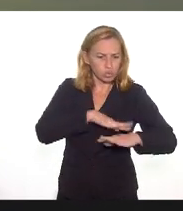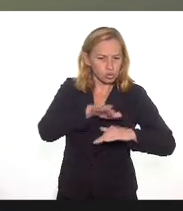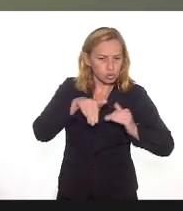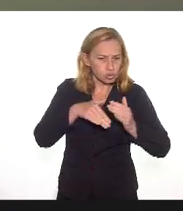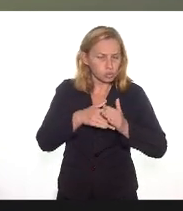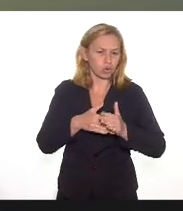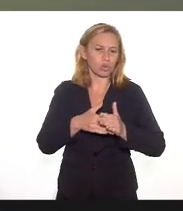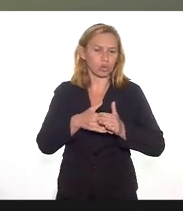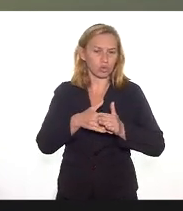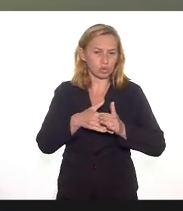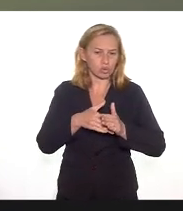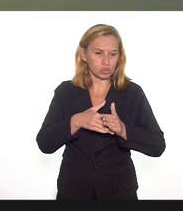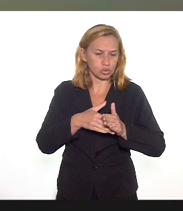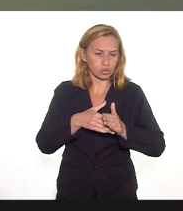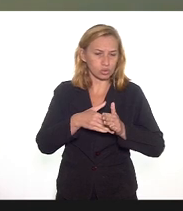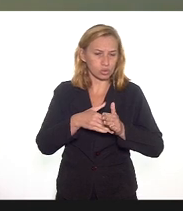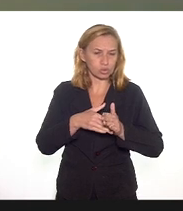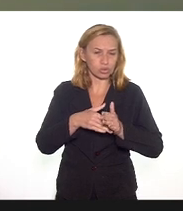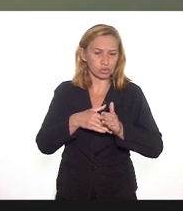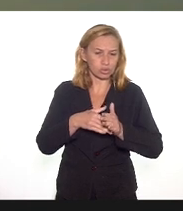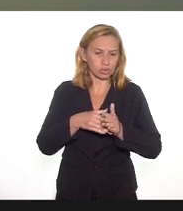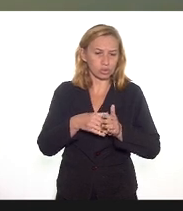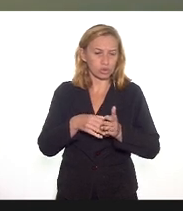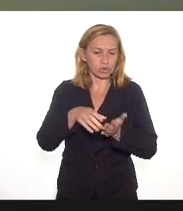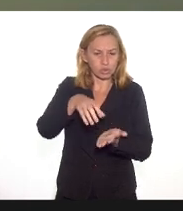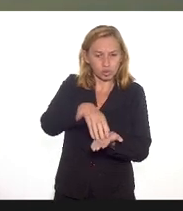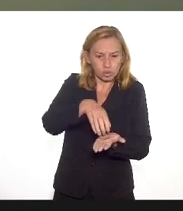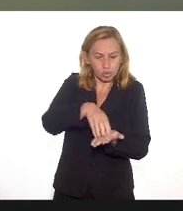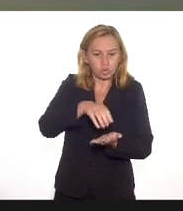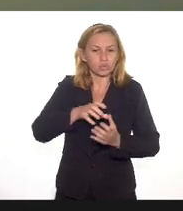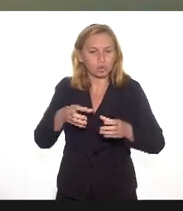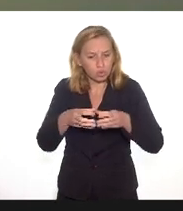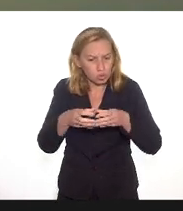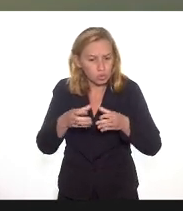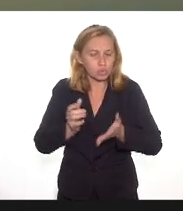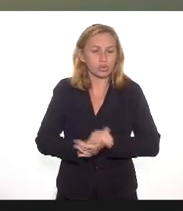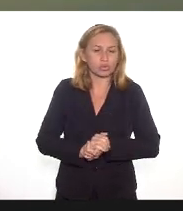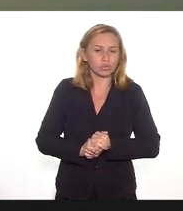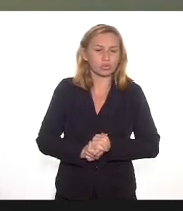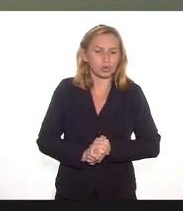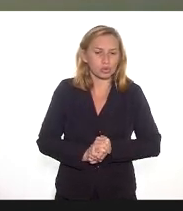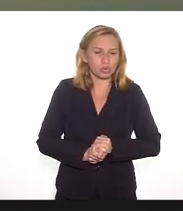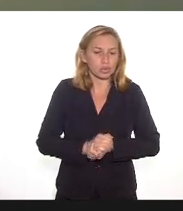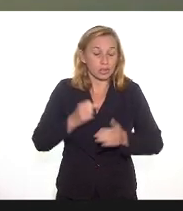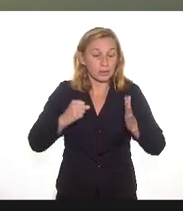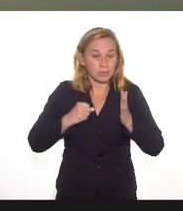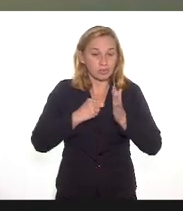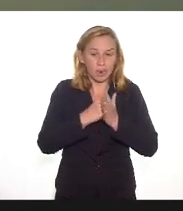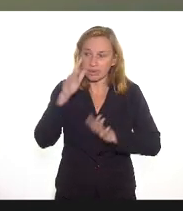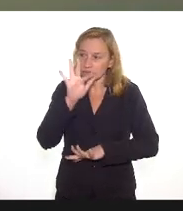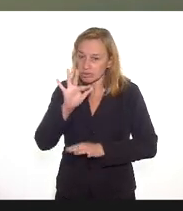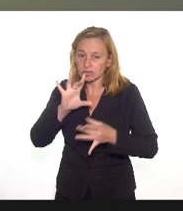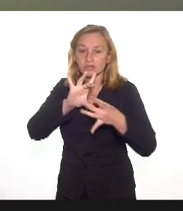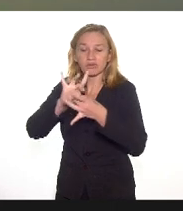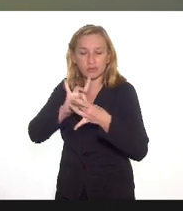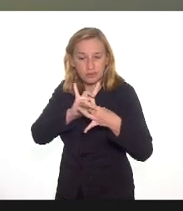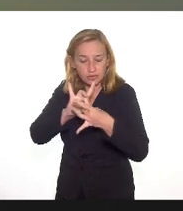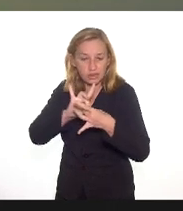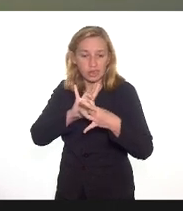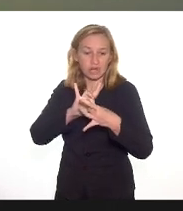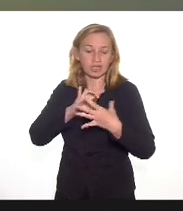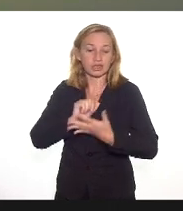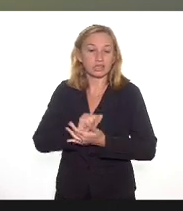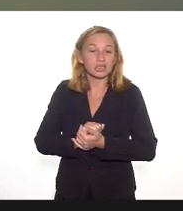níveis dos entes federados, né? Ser capaz de articular diante desse pacto federativo, se é que ele existe,